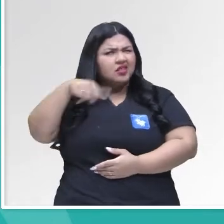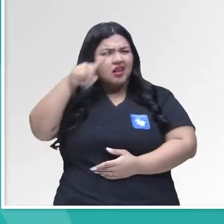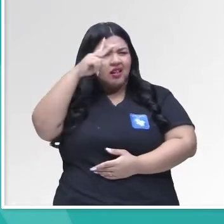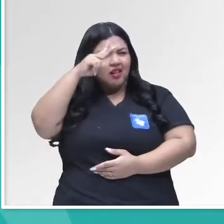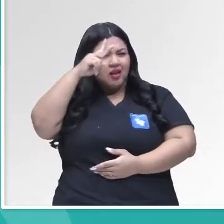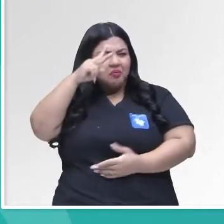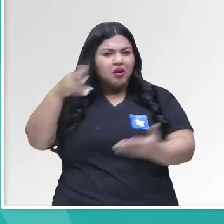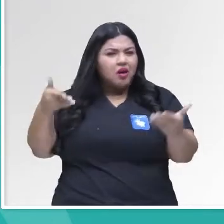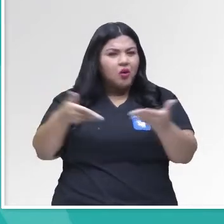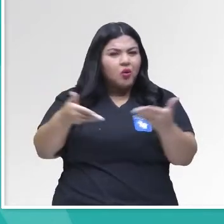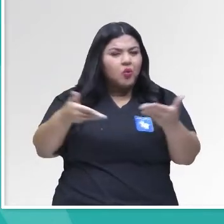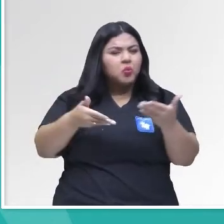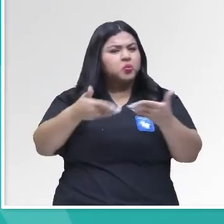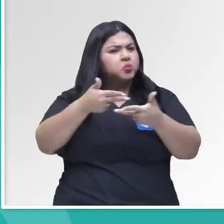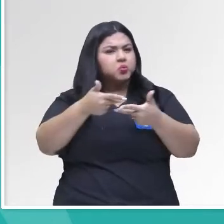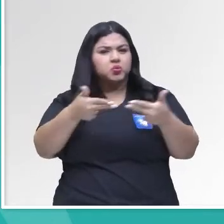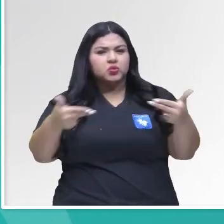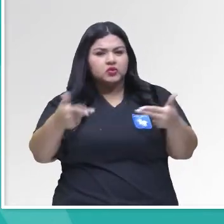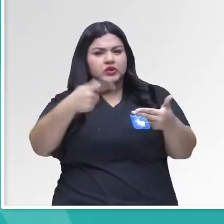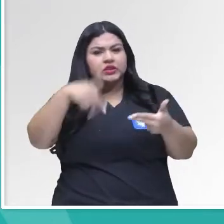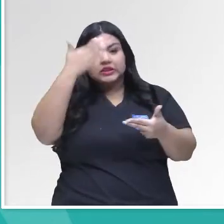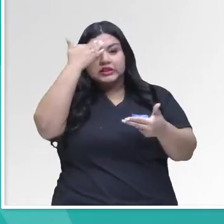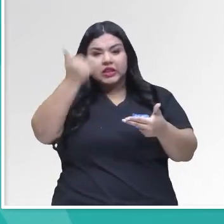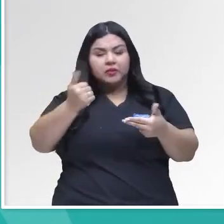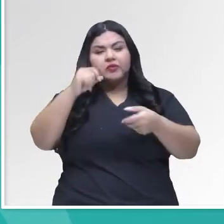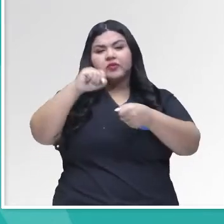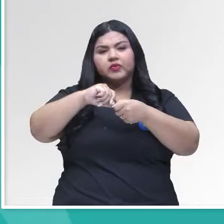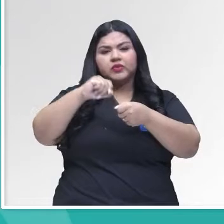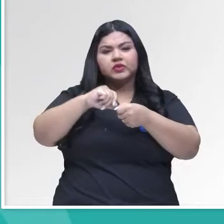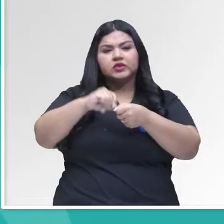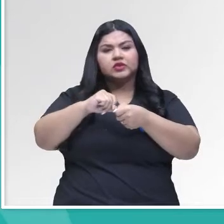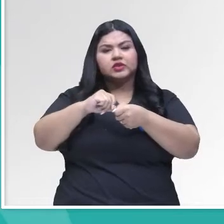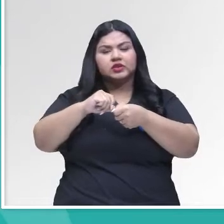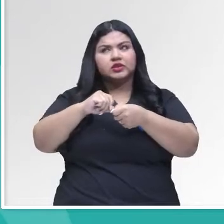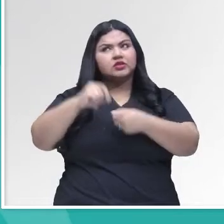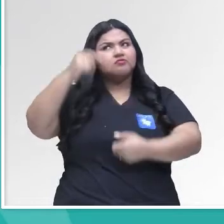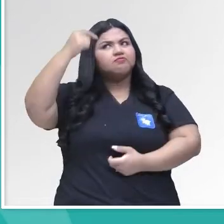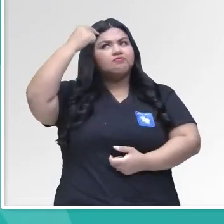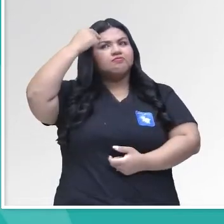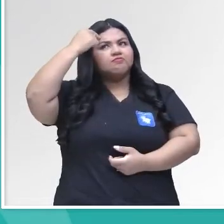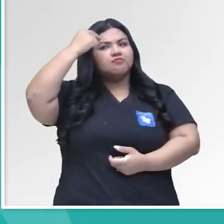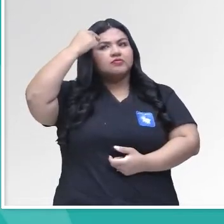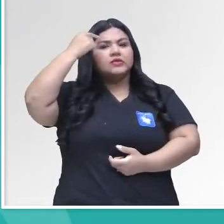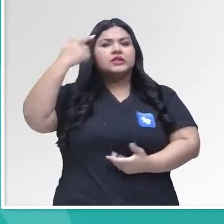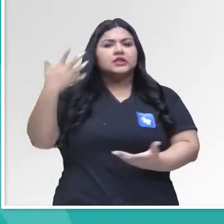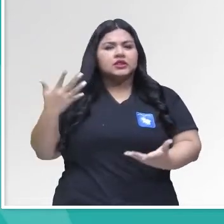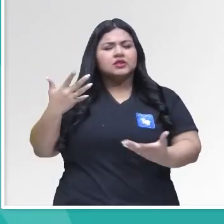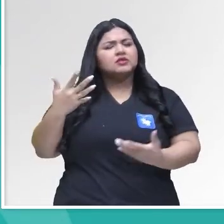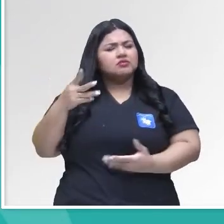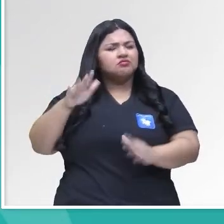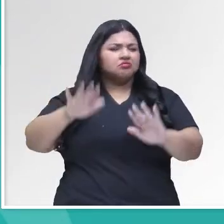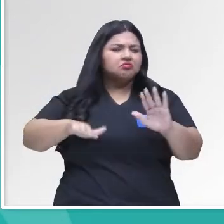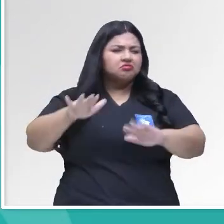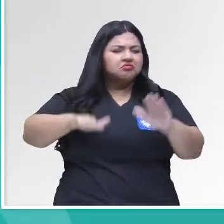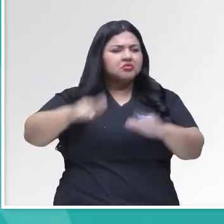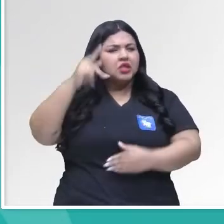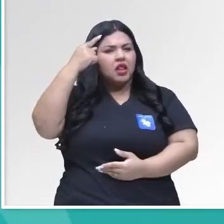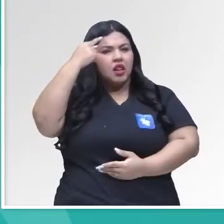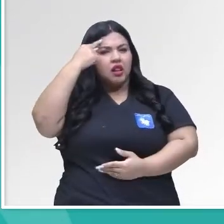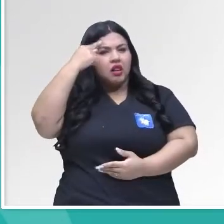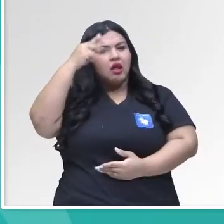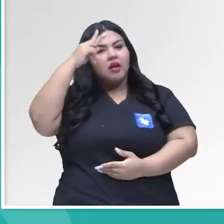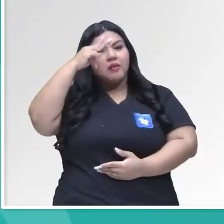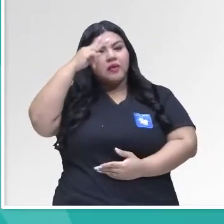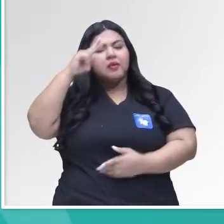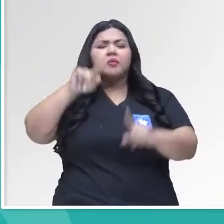receita, algo que você sabe fazer e está na sua mente. Você deve lembrar de alguma receita, com certeza, por